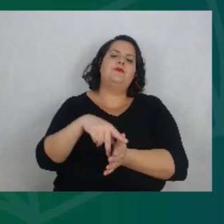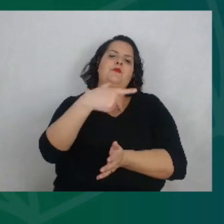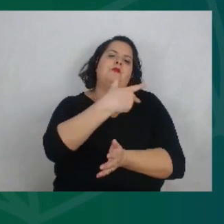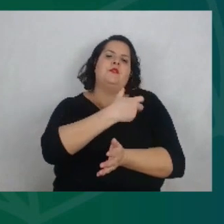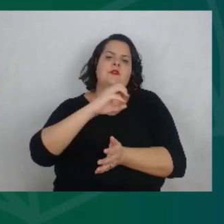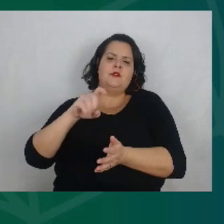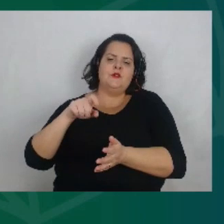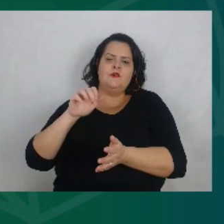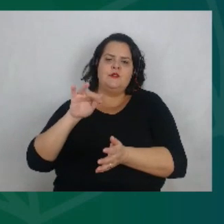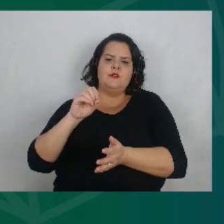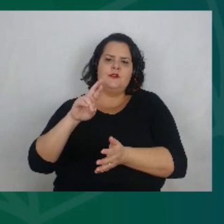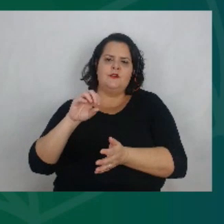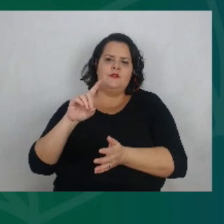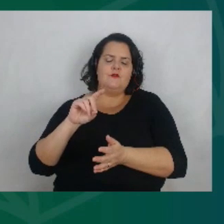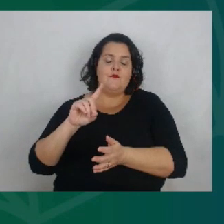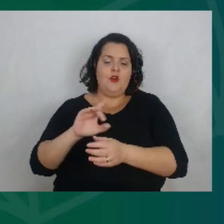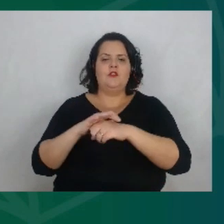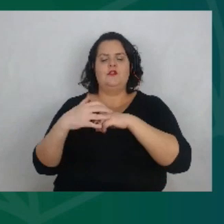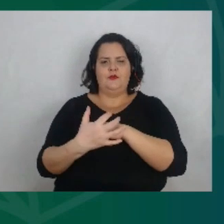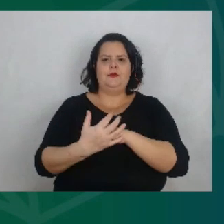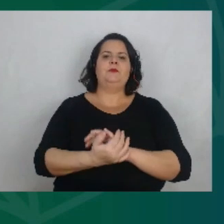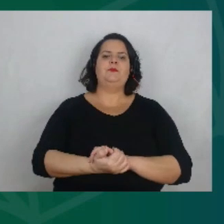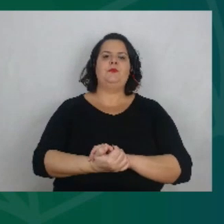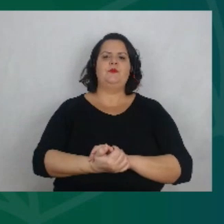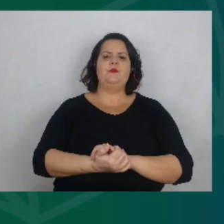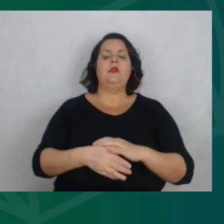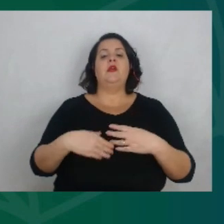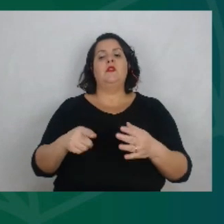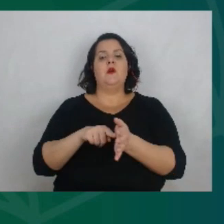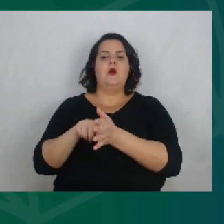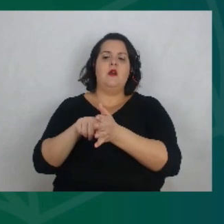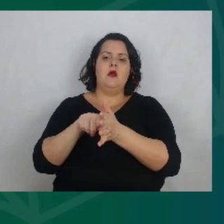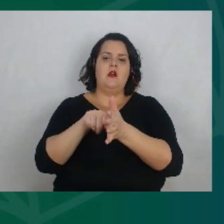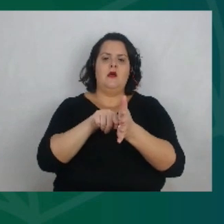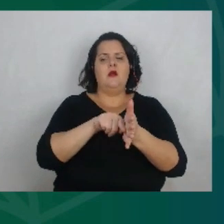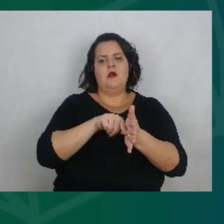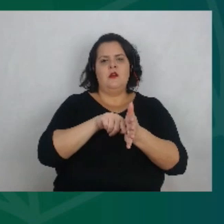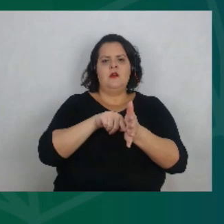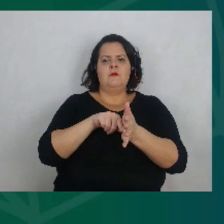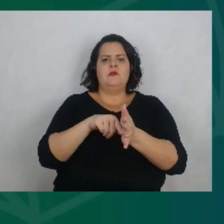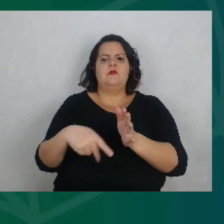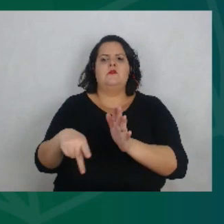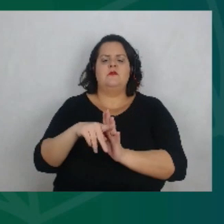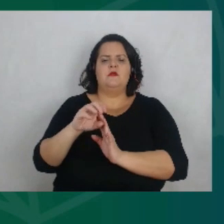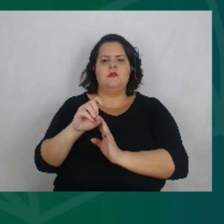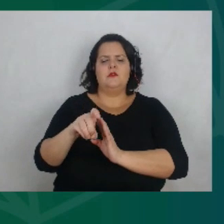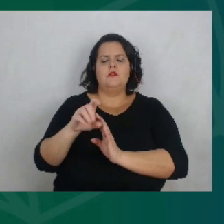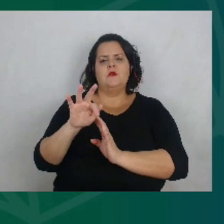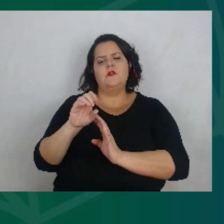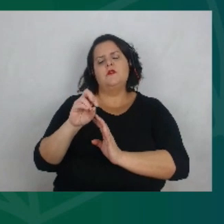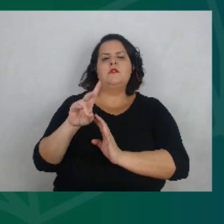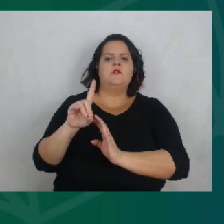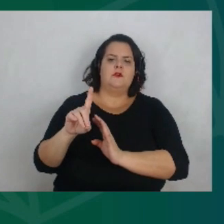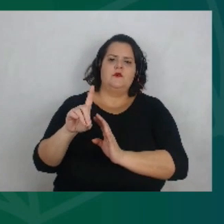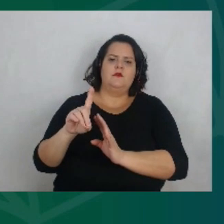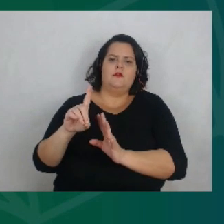Próxima. O estudo, então, que chegou para nós, né, Oxford, junto com a Unifesp, foi um